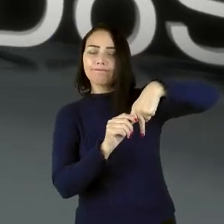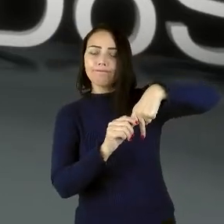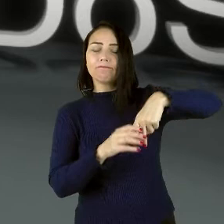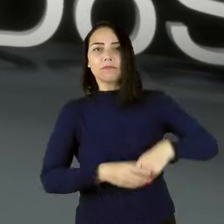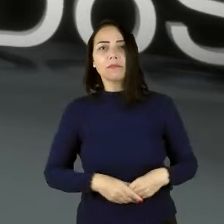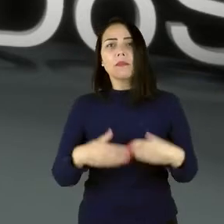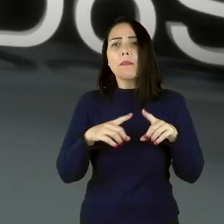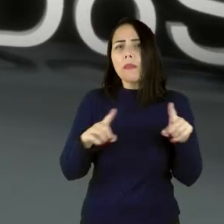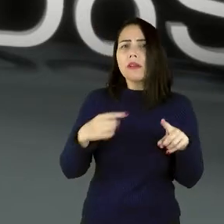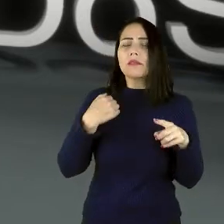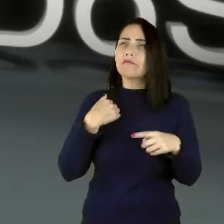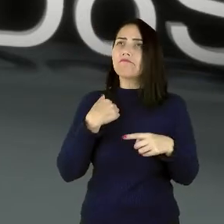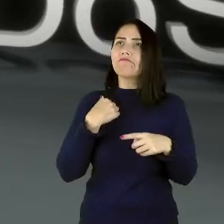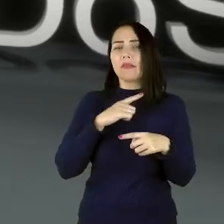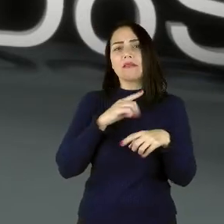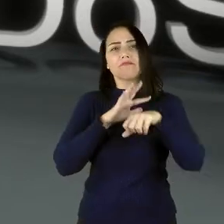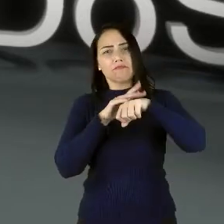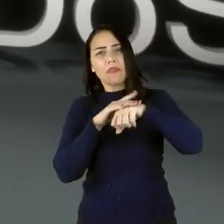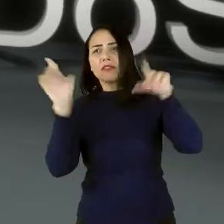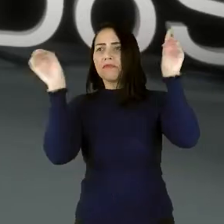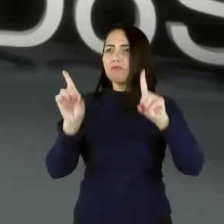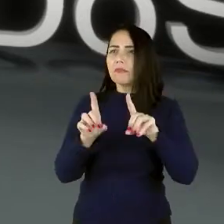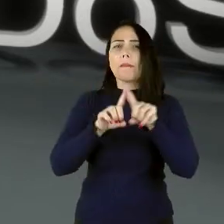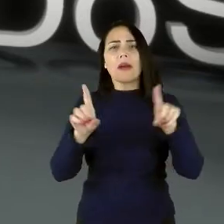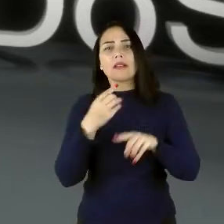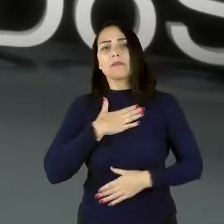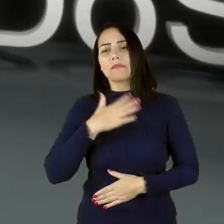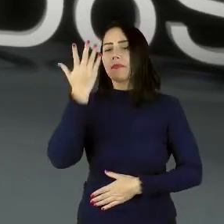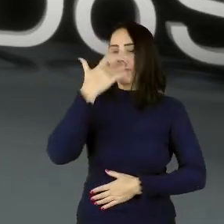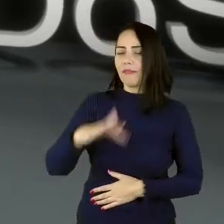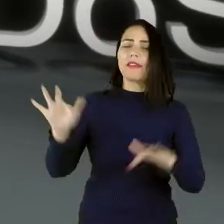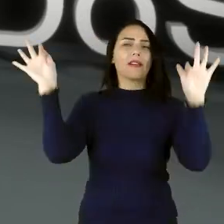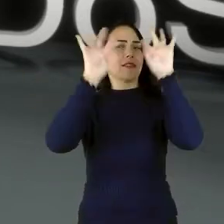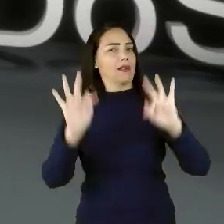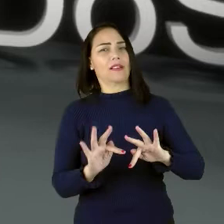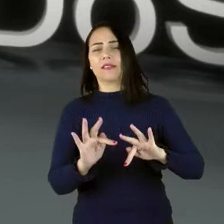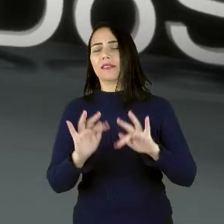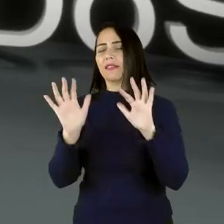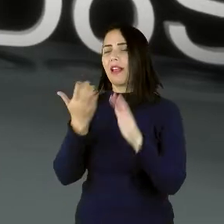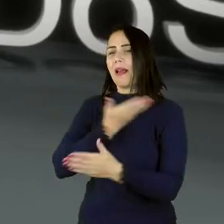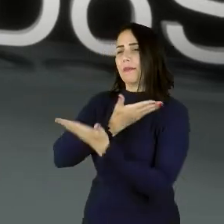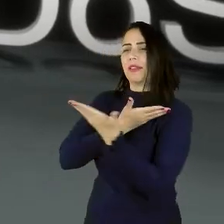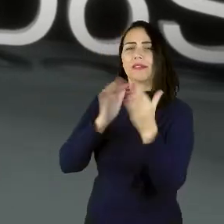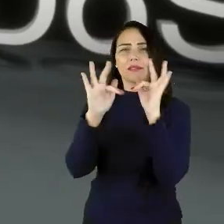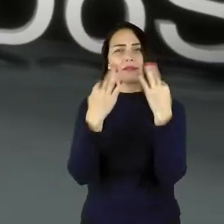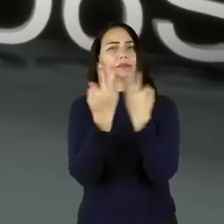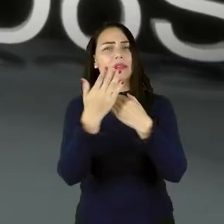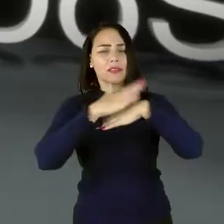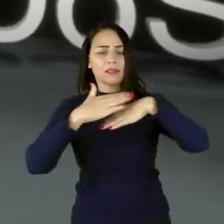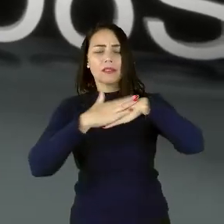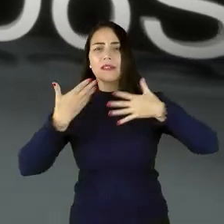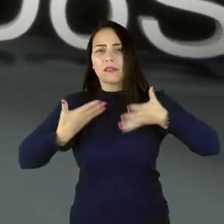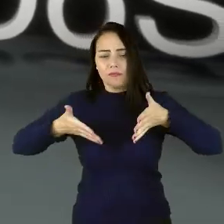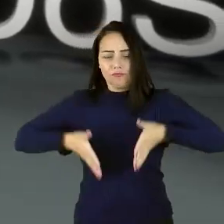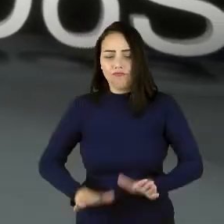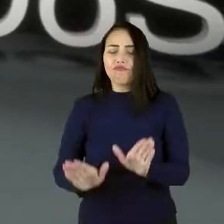infância muito feliz, cercada de amigos e uma família muito carinhosa. Nasci numa cidadezinha no